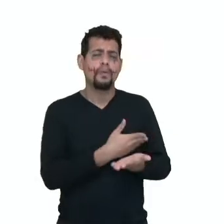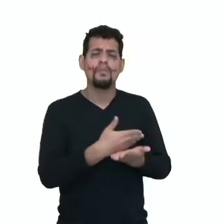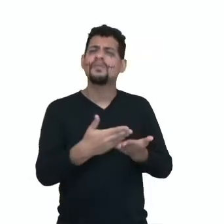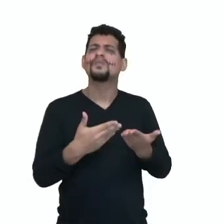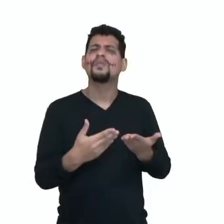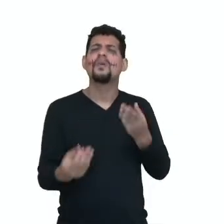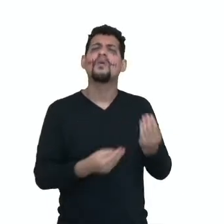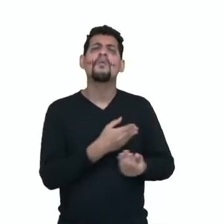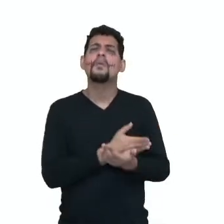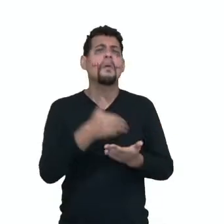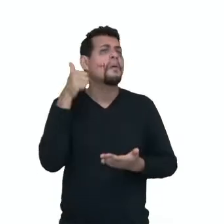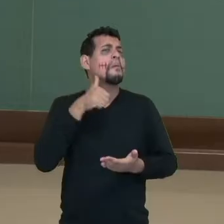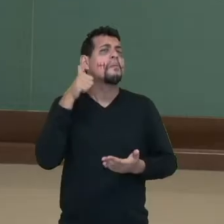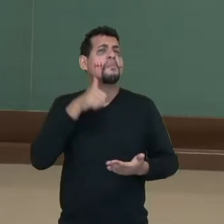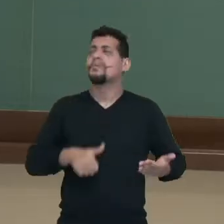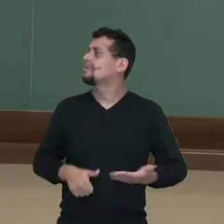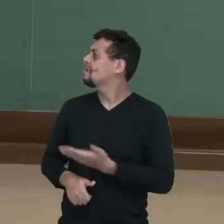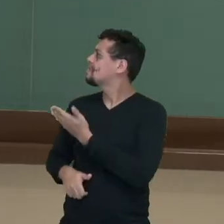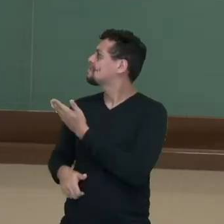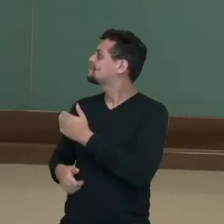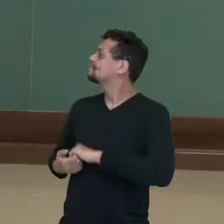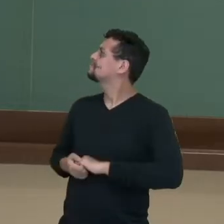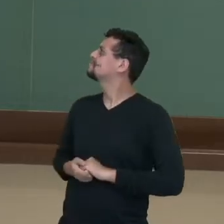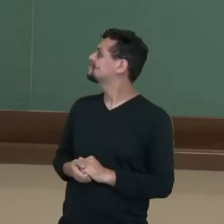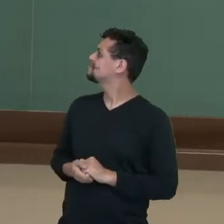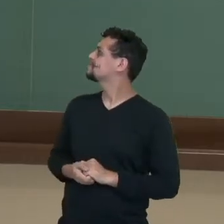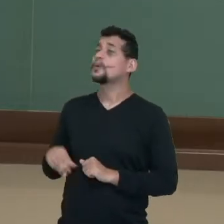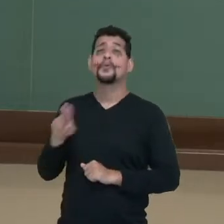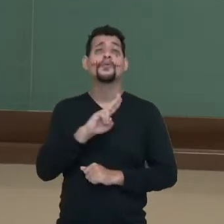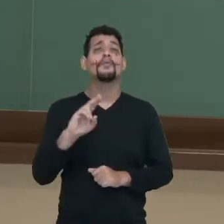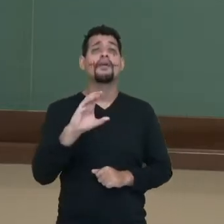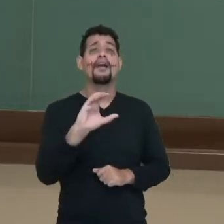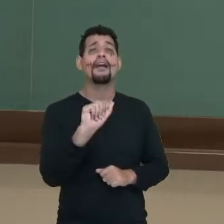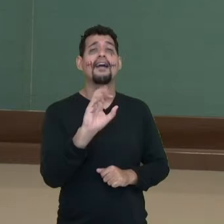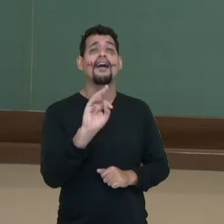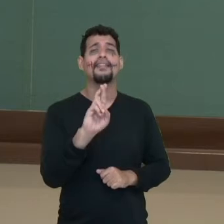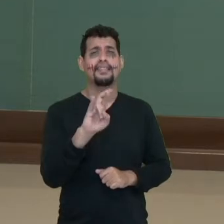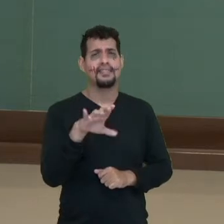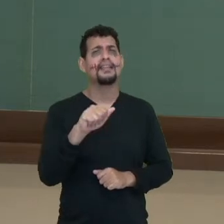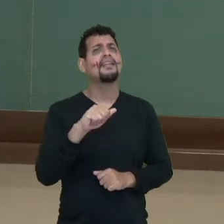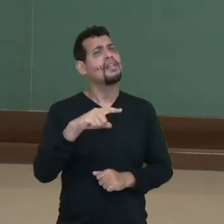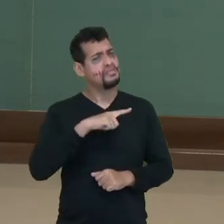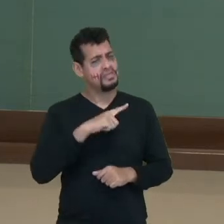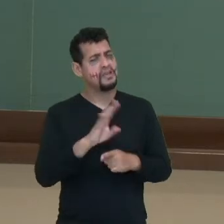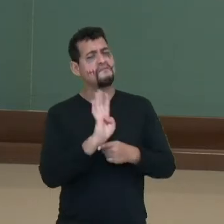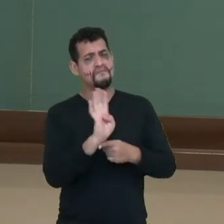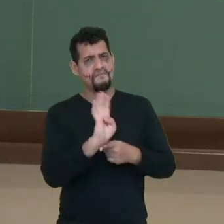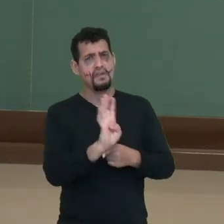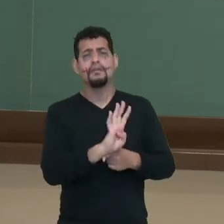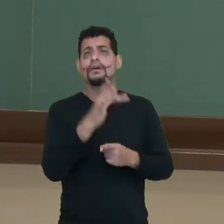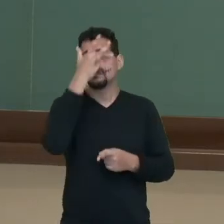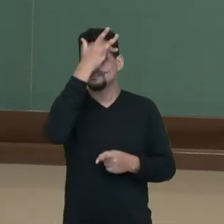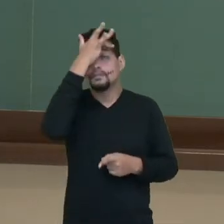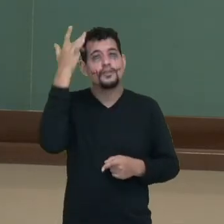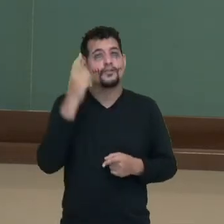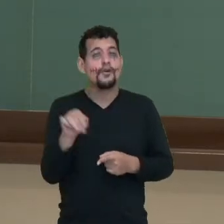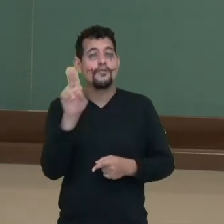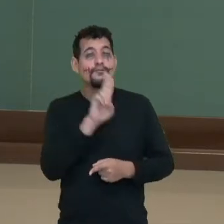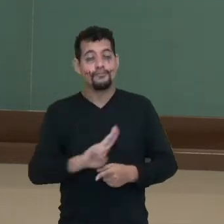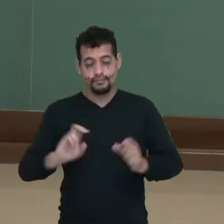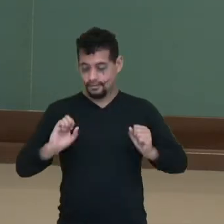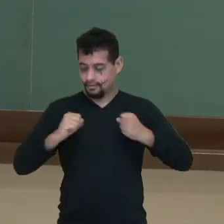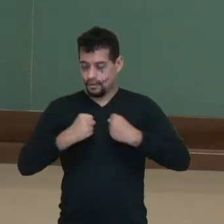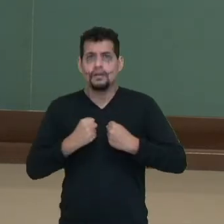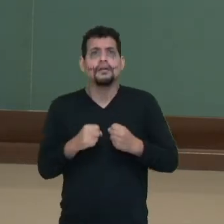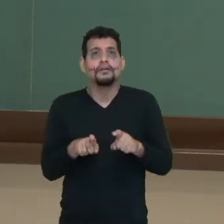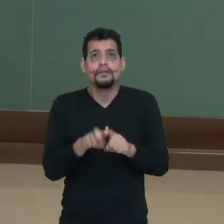é a origem da Catrina? Ela é muito conhecida, já tem filmes. As pessoas se vestem de